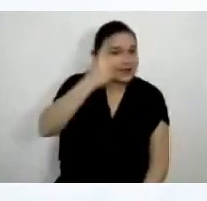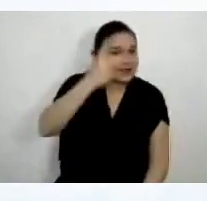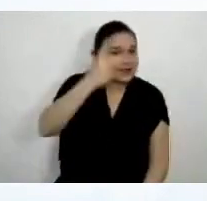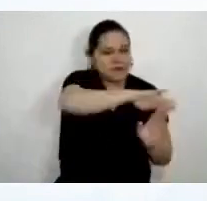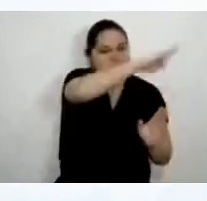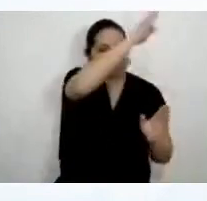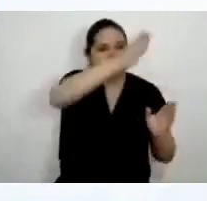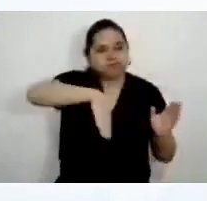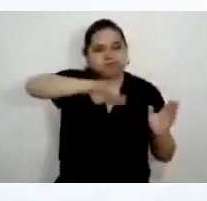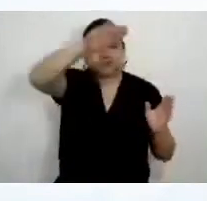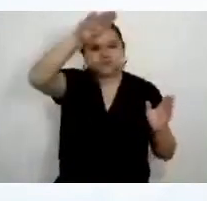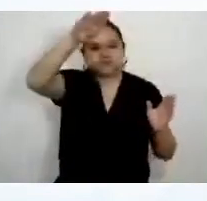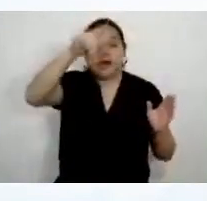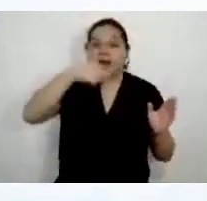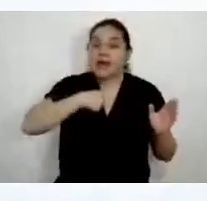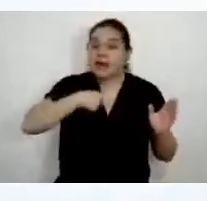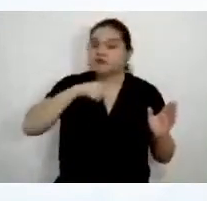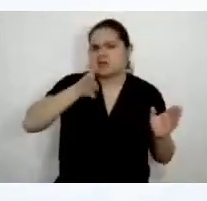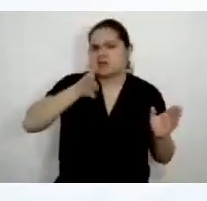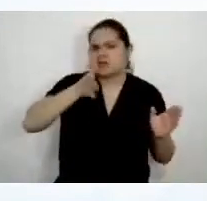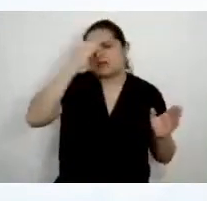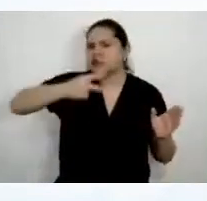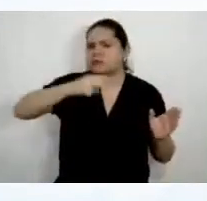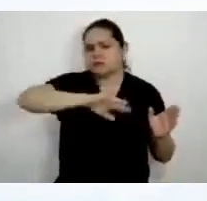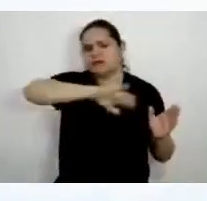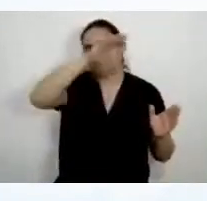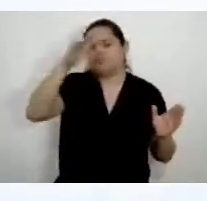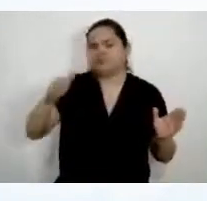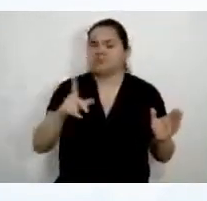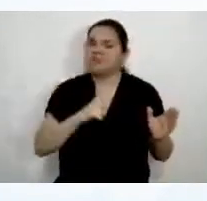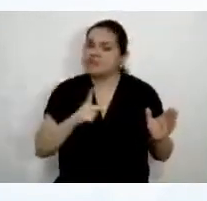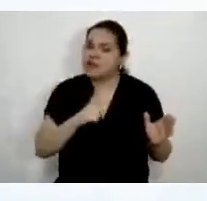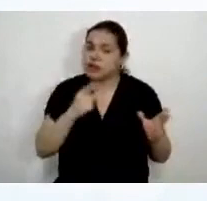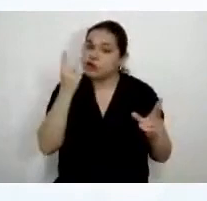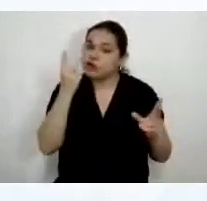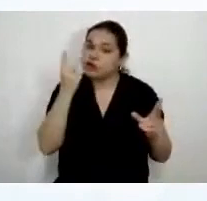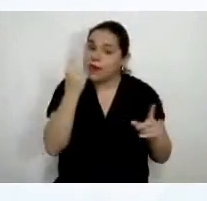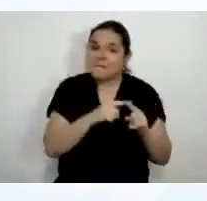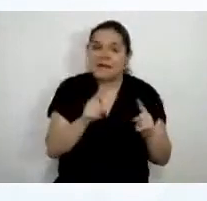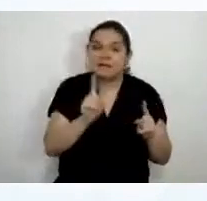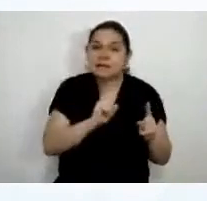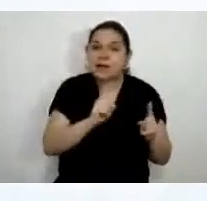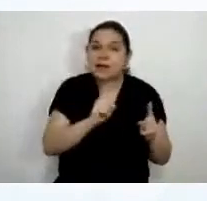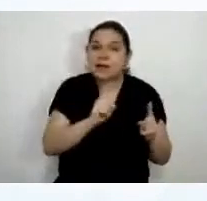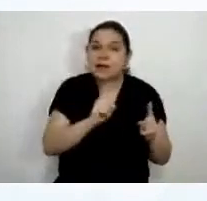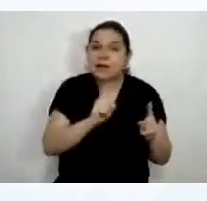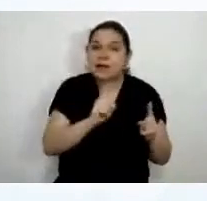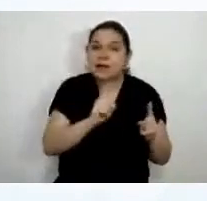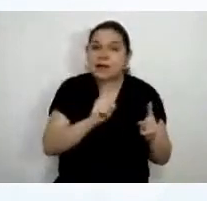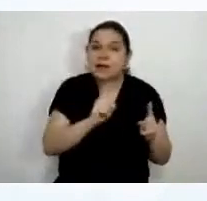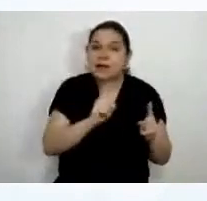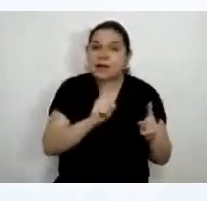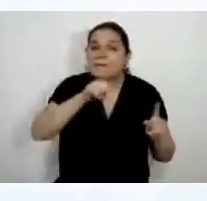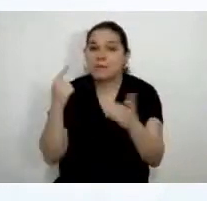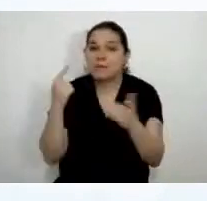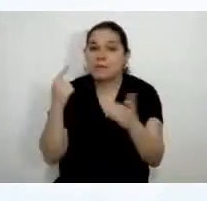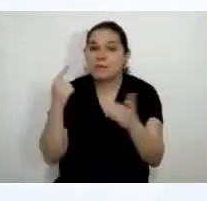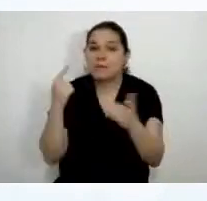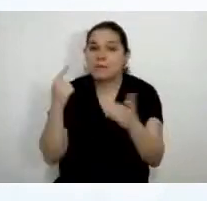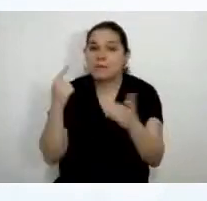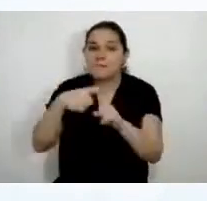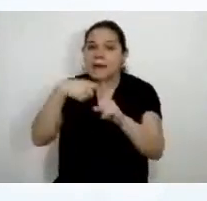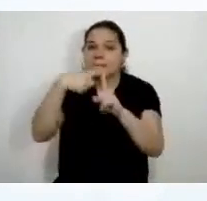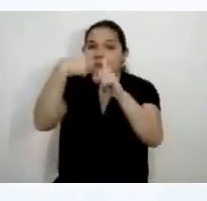segunda onda apenas de contaminação e não de agravamento, não de mortes, não de internações de